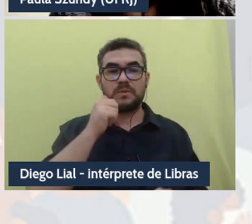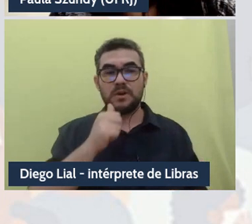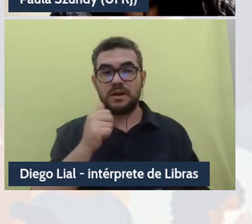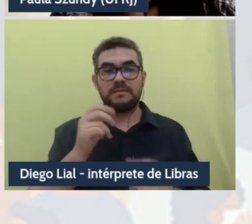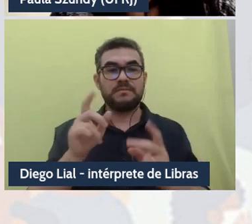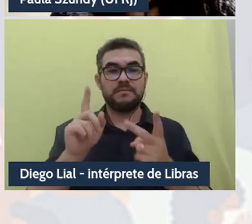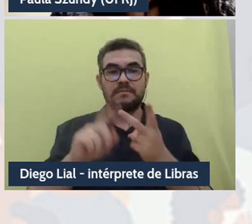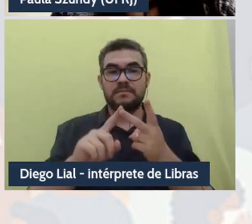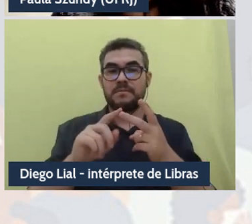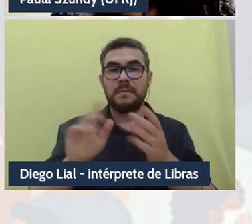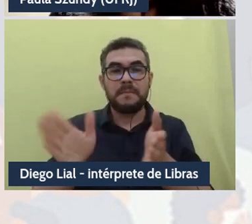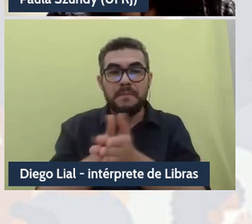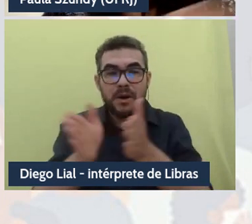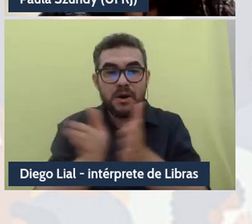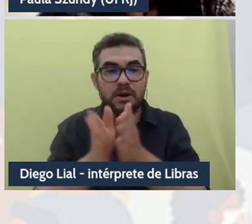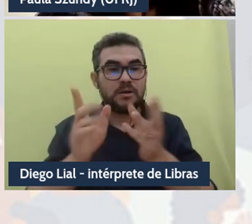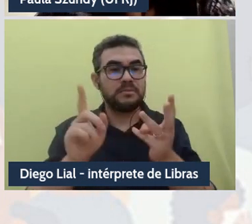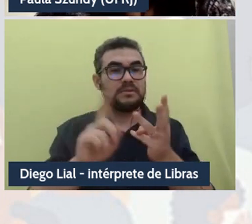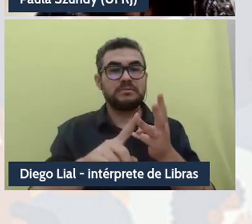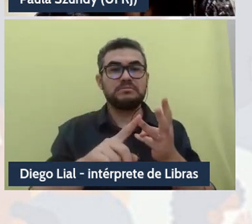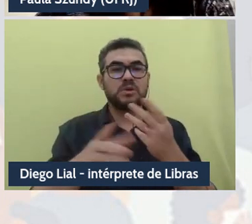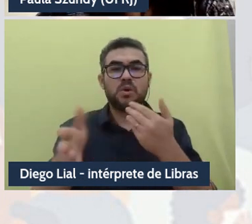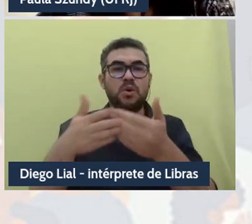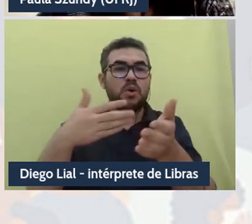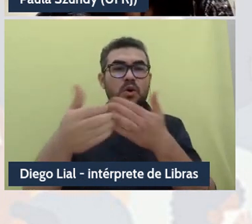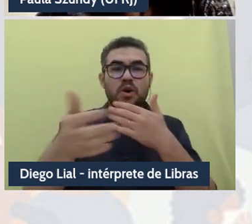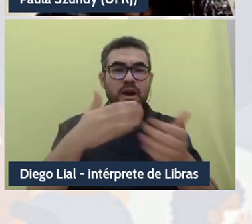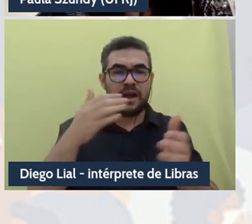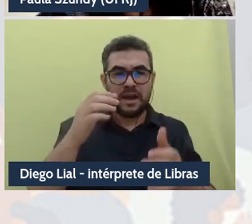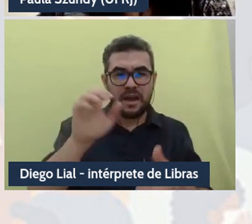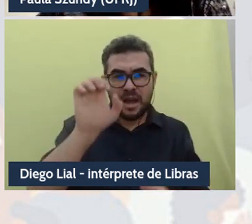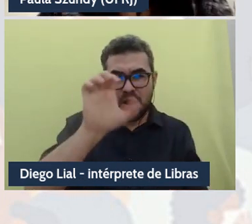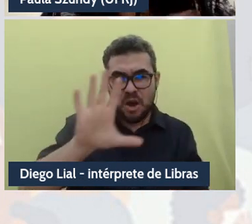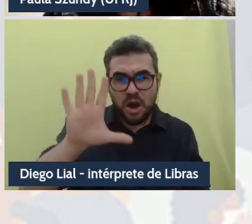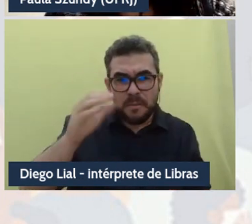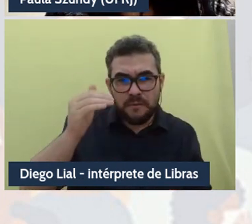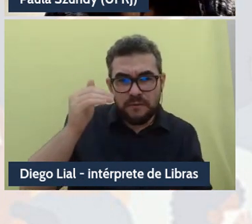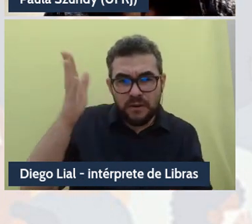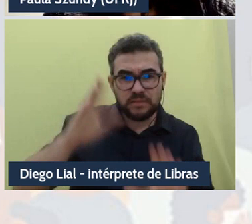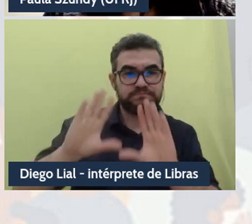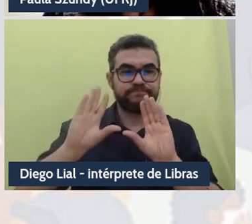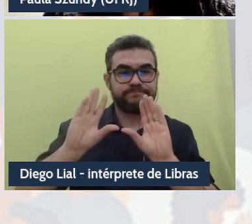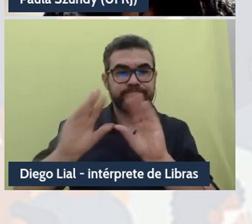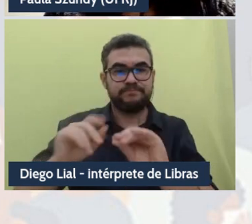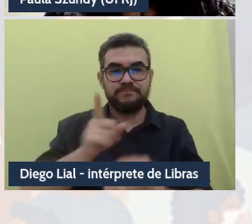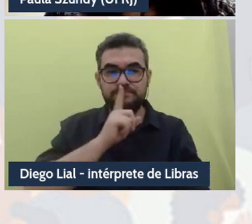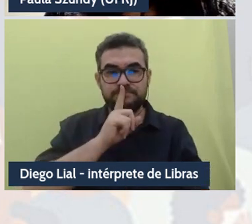de purificar a língua, né, quando a gente defende, por exemplo, né,